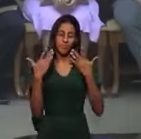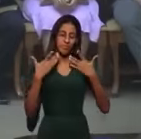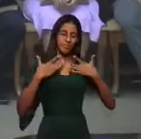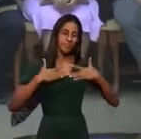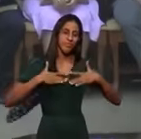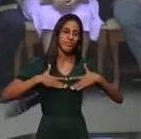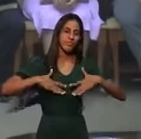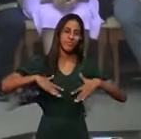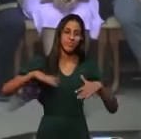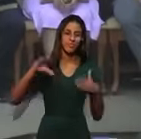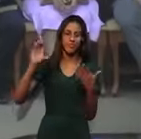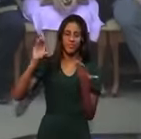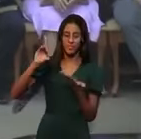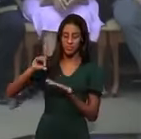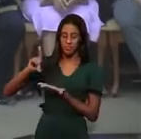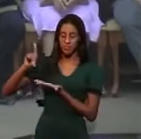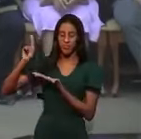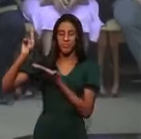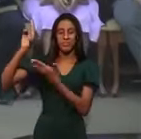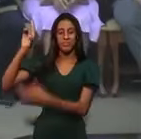Descansa.